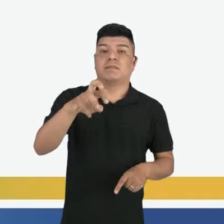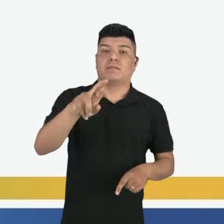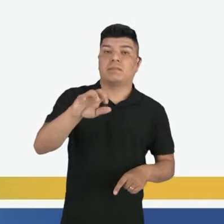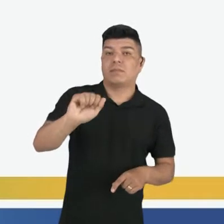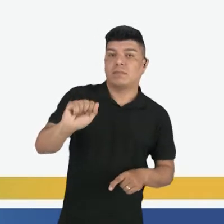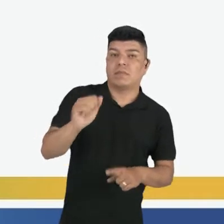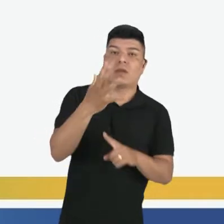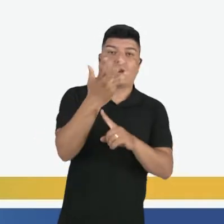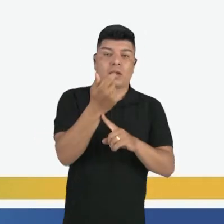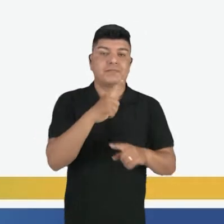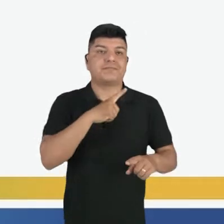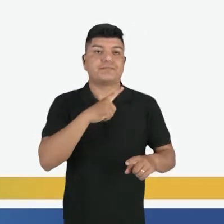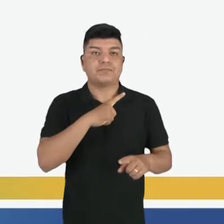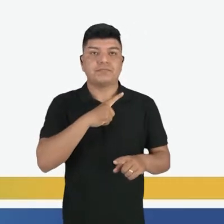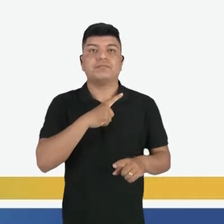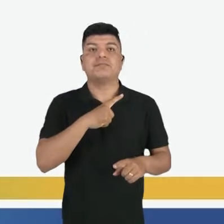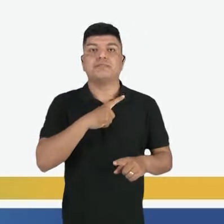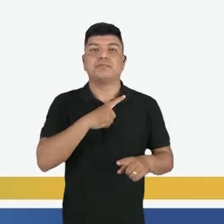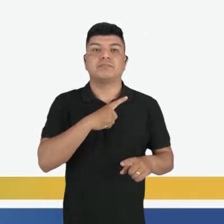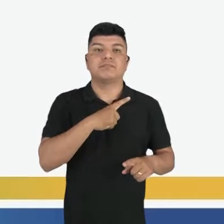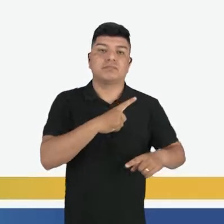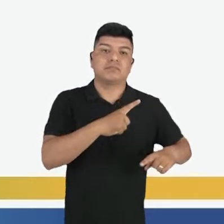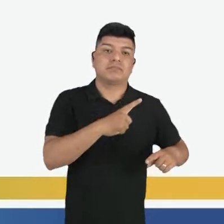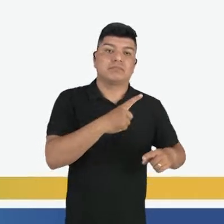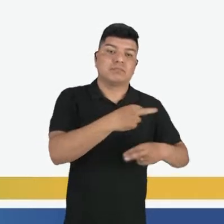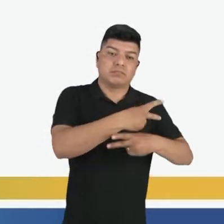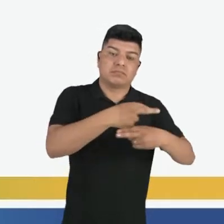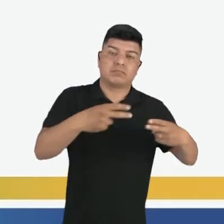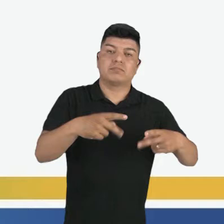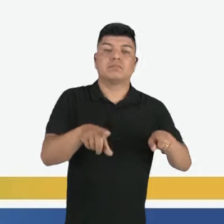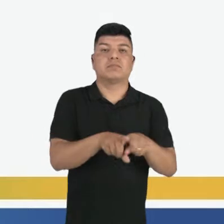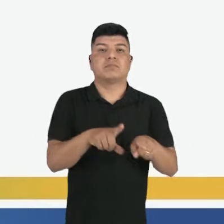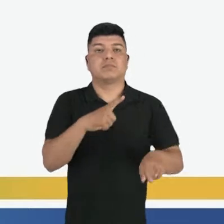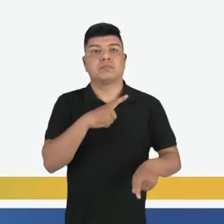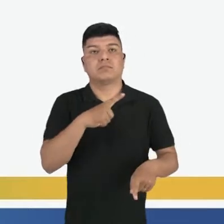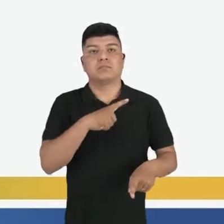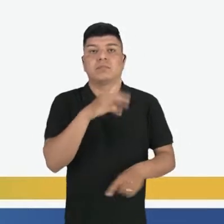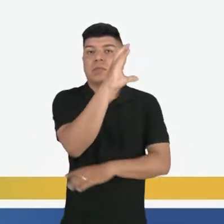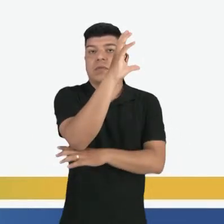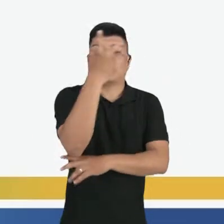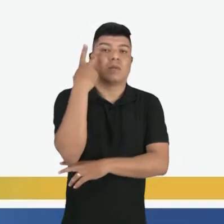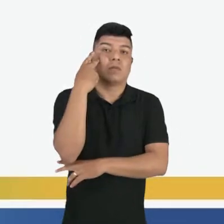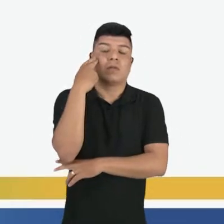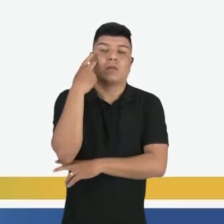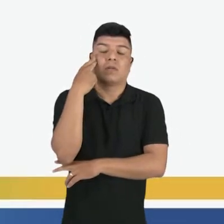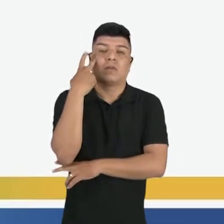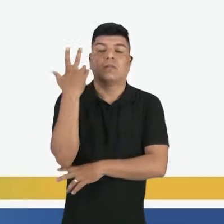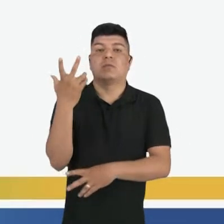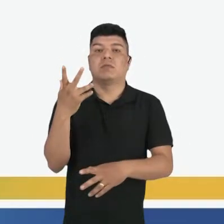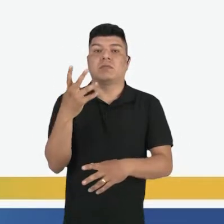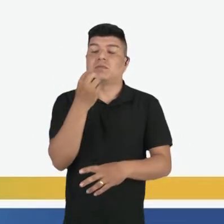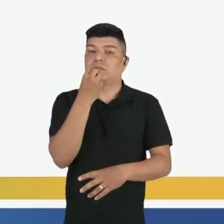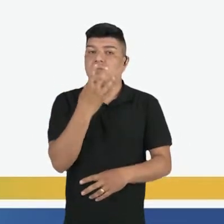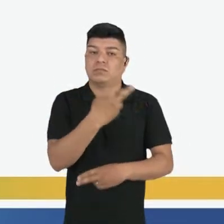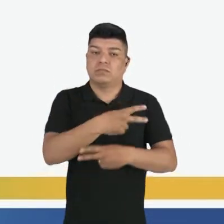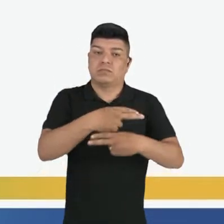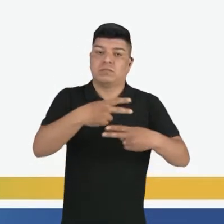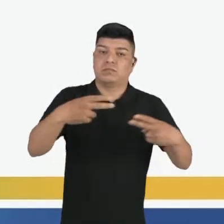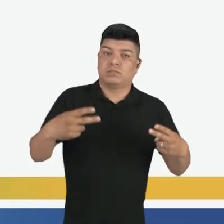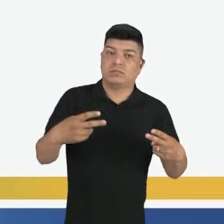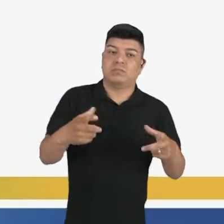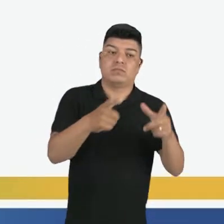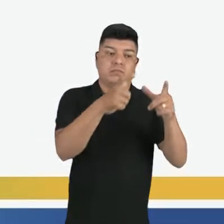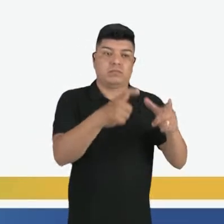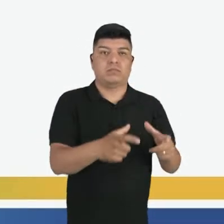patrimônio artístico, que reúne os bens artísticos, e o patrimônio natural, referente aos bens naturais de